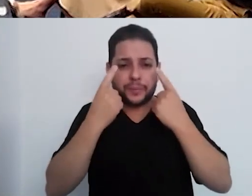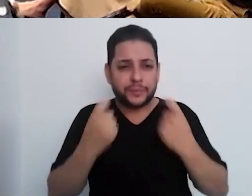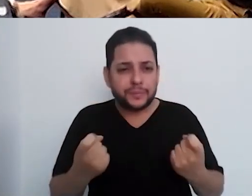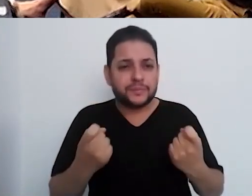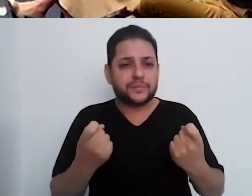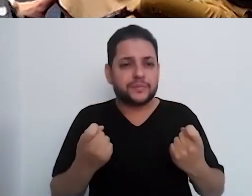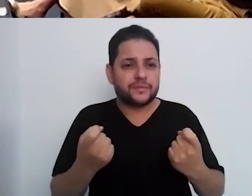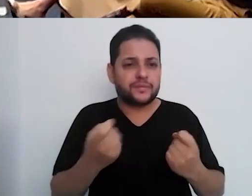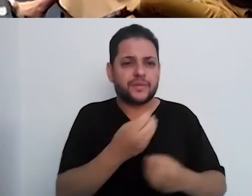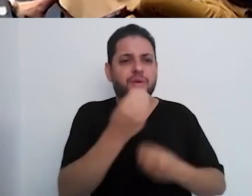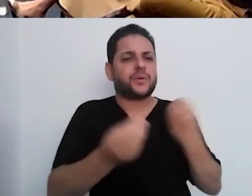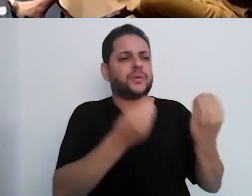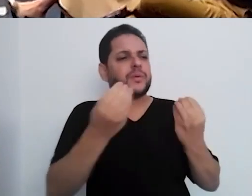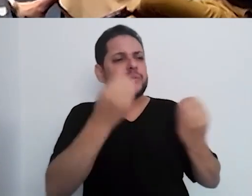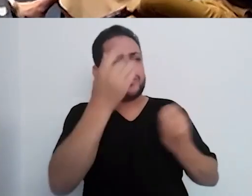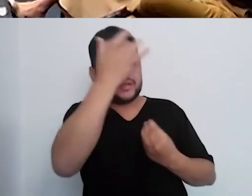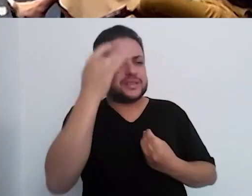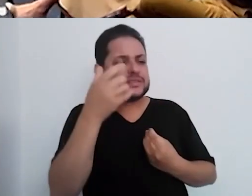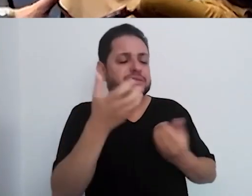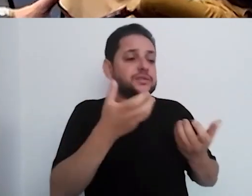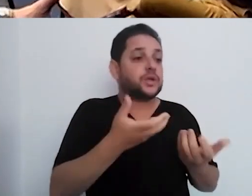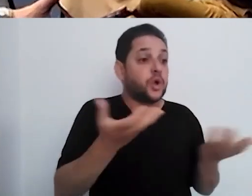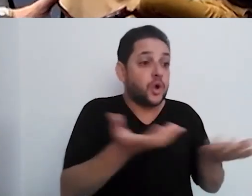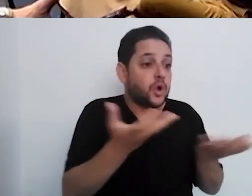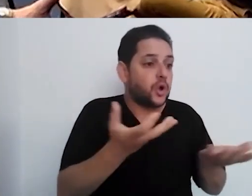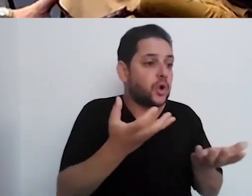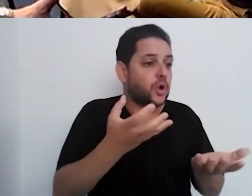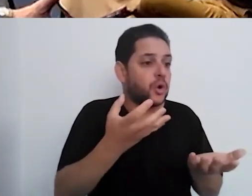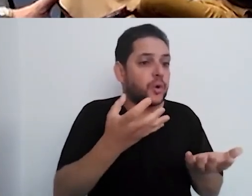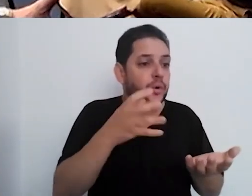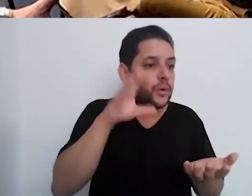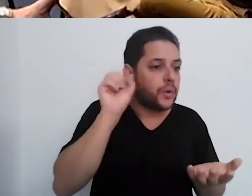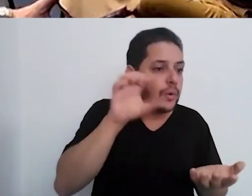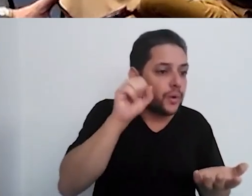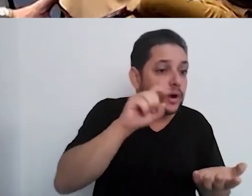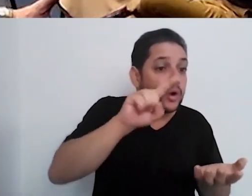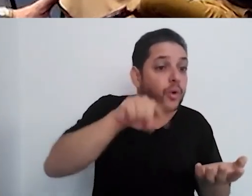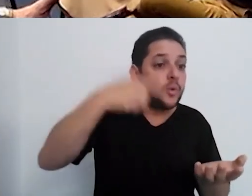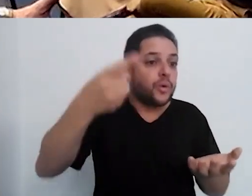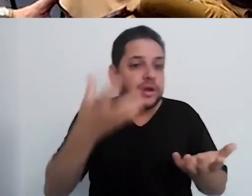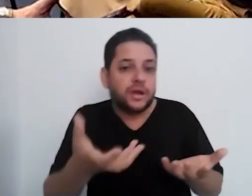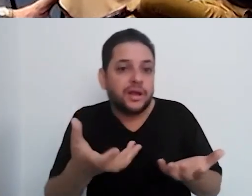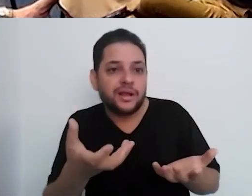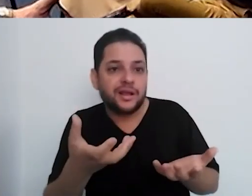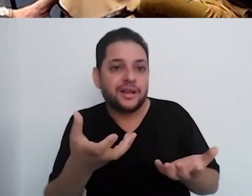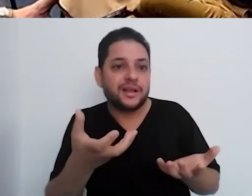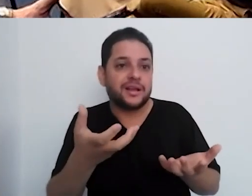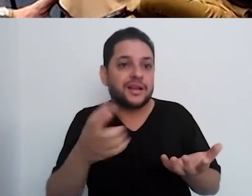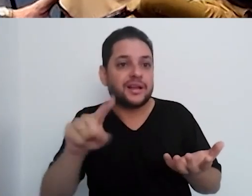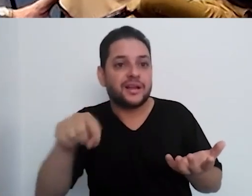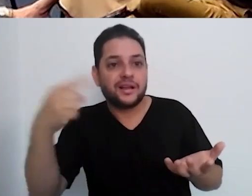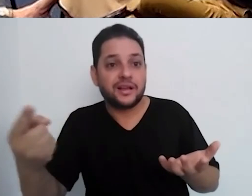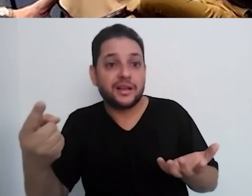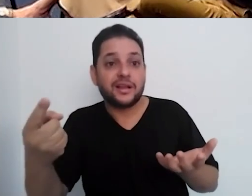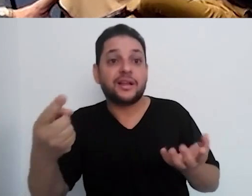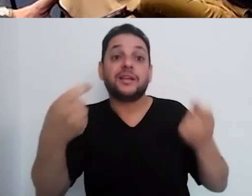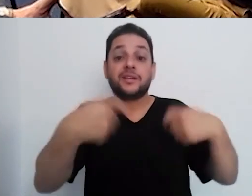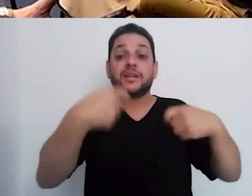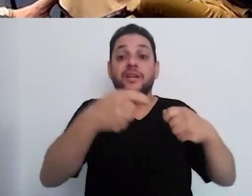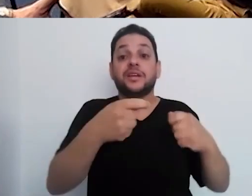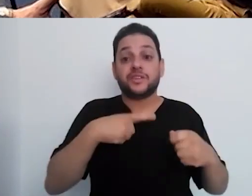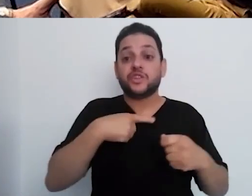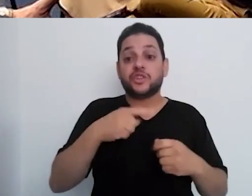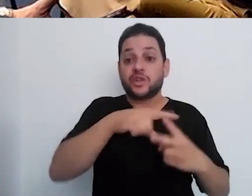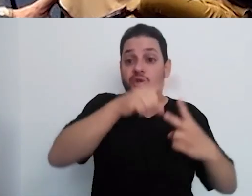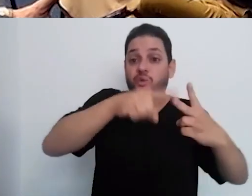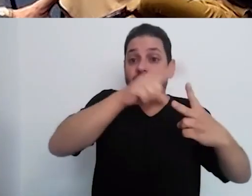queiram passar de um episódio para o outro. E isso foi o que mais demorou. Mais demorou, a gente chegou a trocar de equipe de roteirista. A gente estava com 2 roteiristas que não